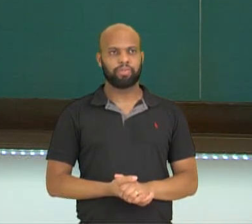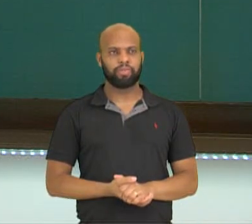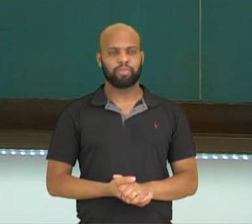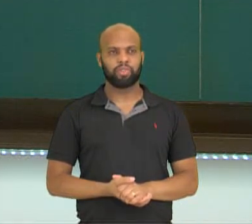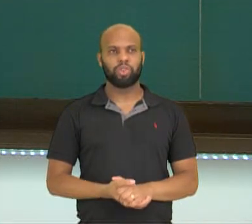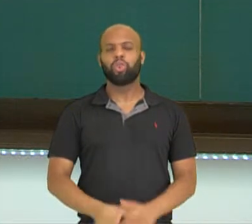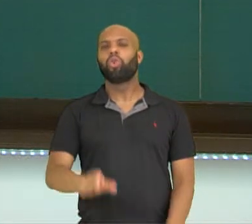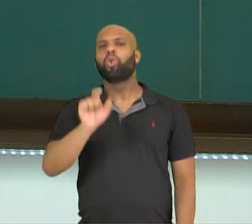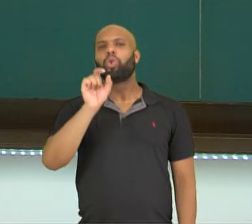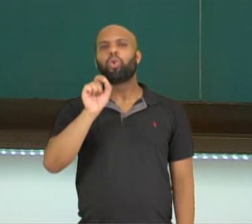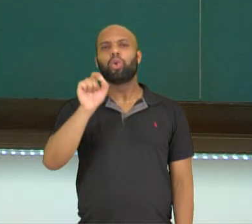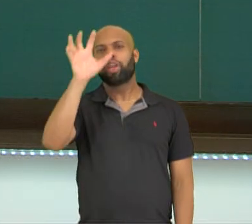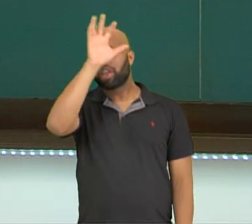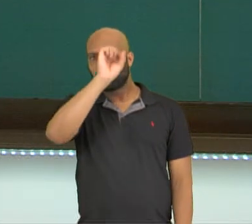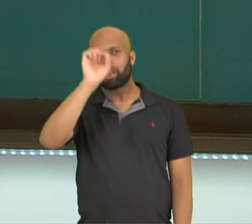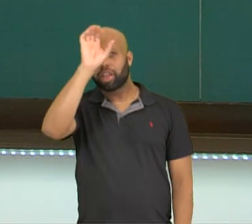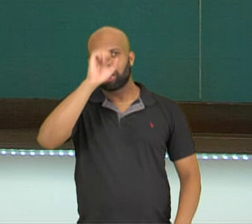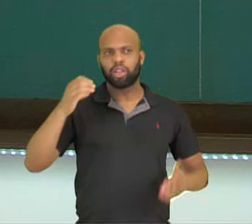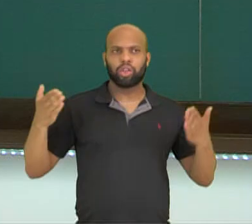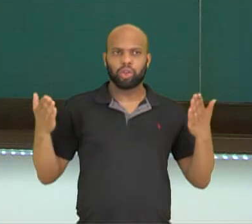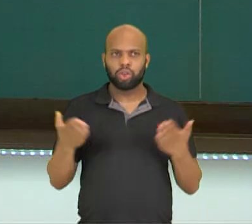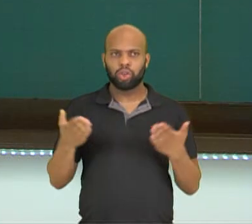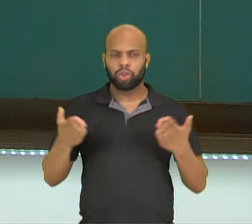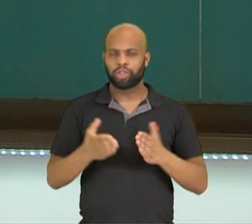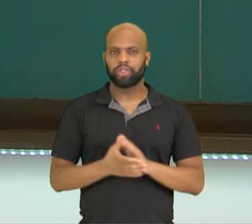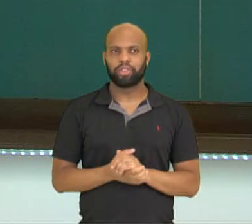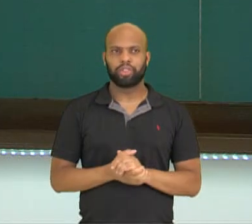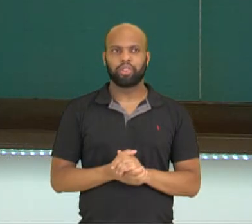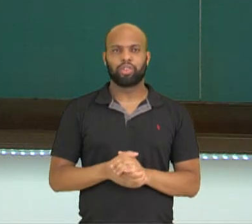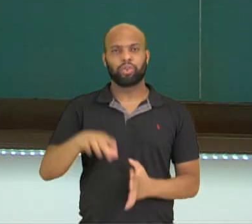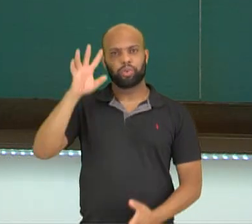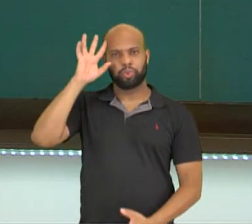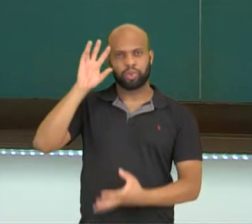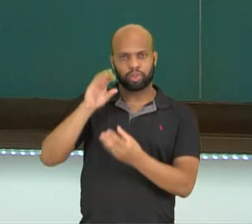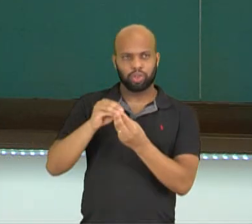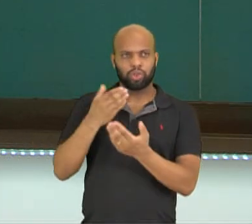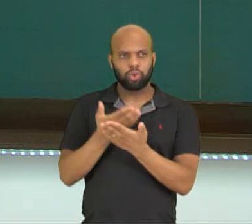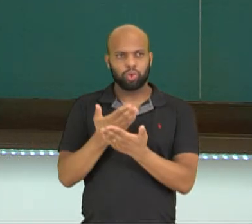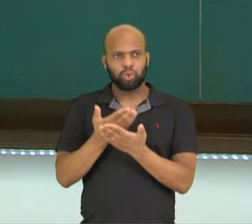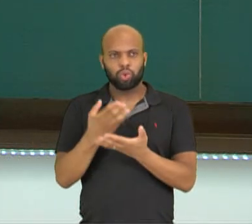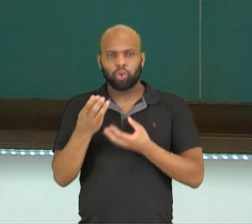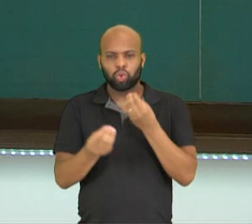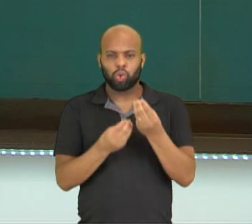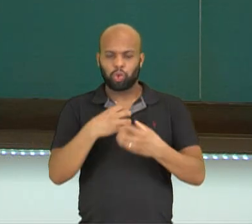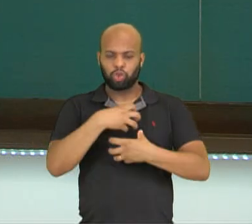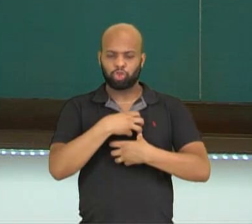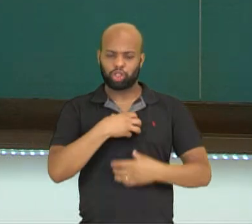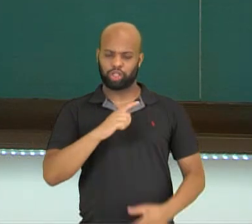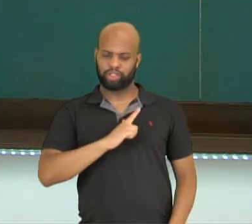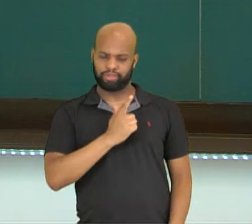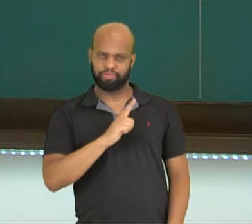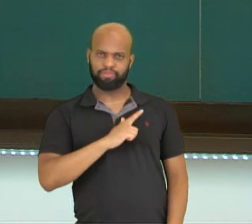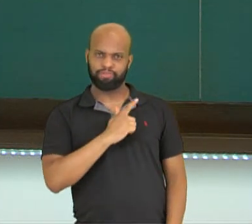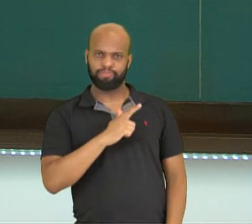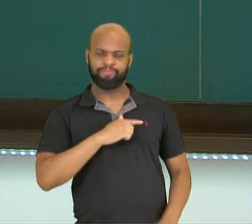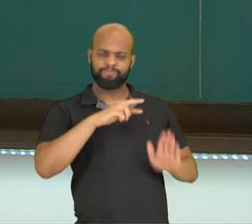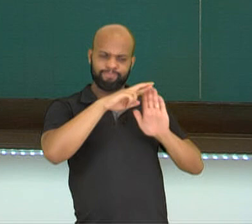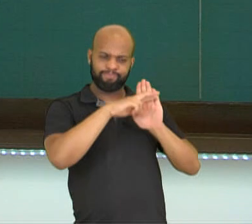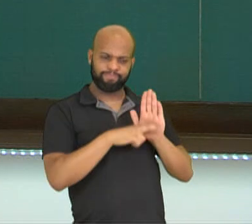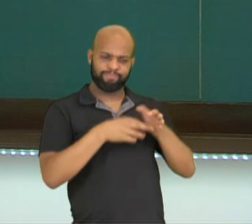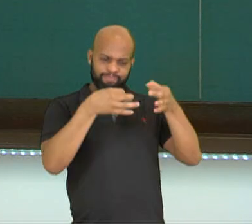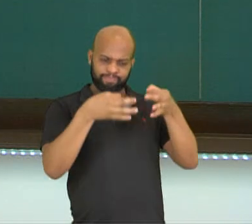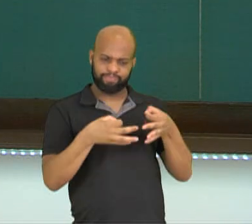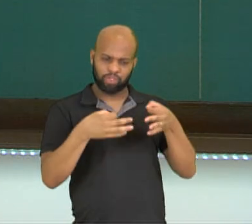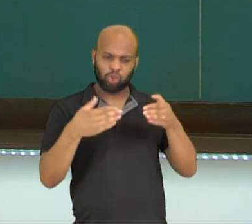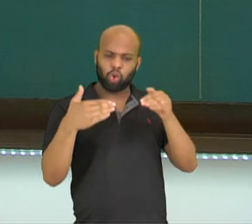O que aprendemos nesta aula? Tá? Compreendemos a adequação da norma padrão quanto à concordância nominal